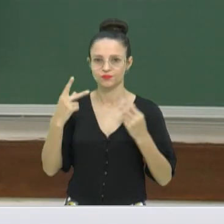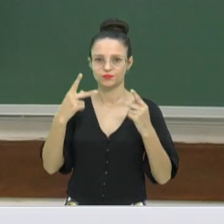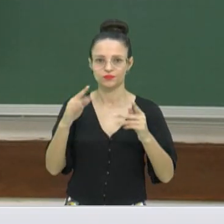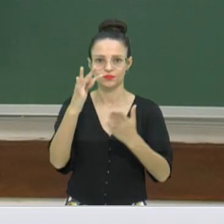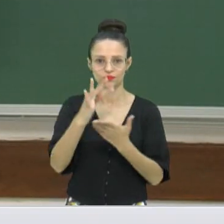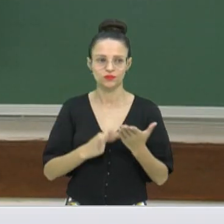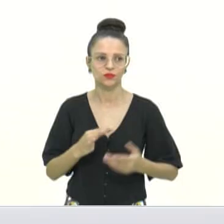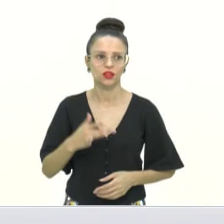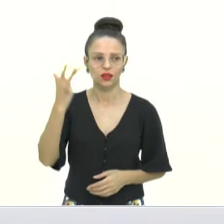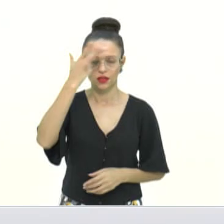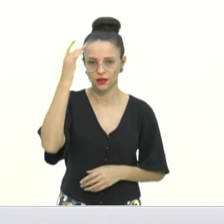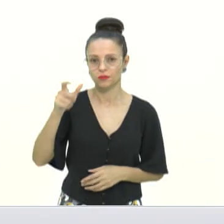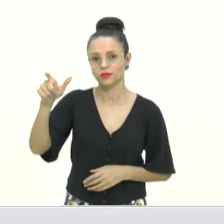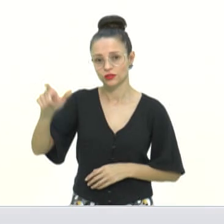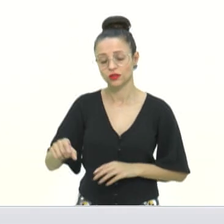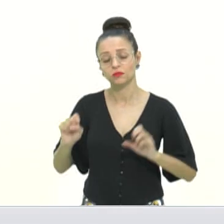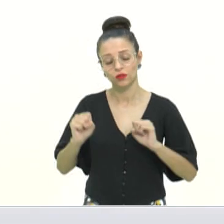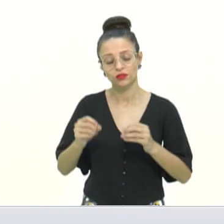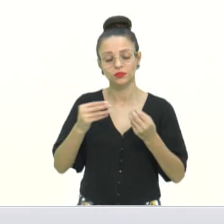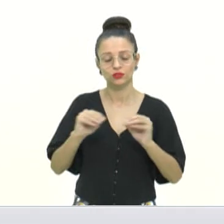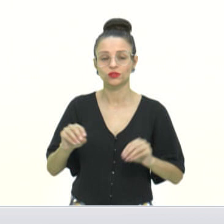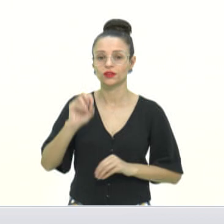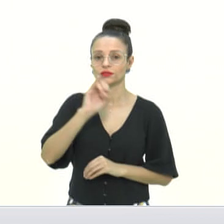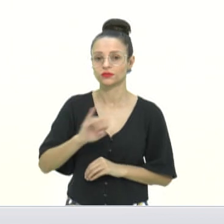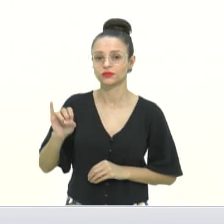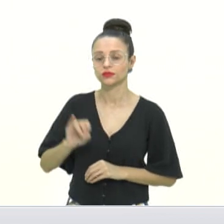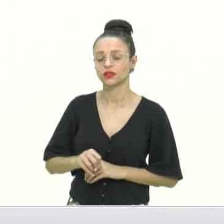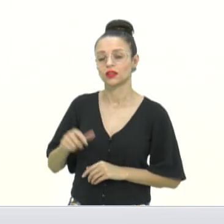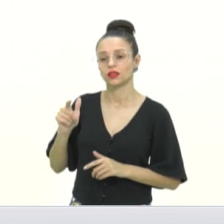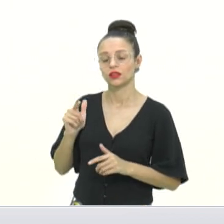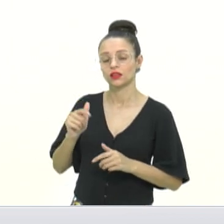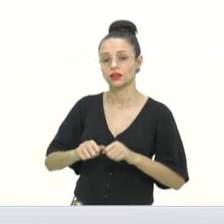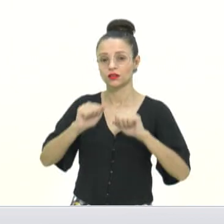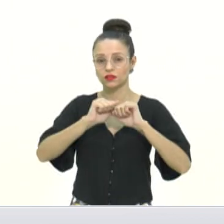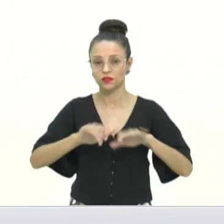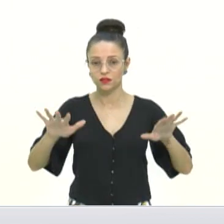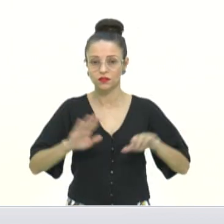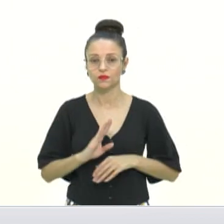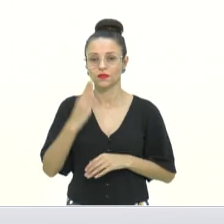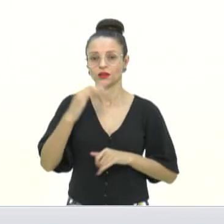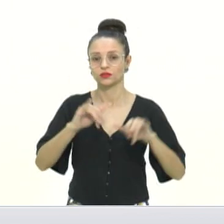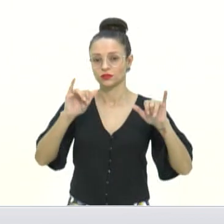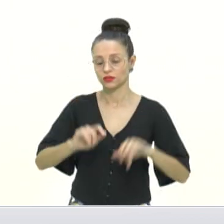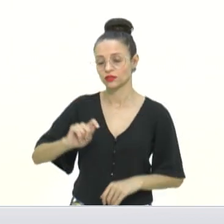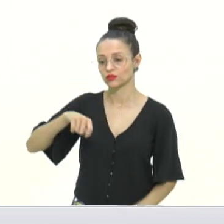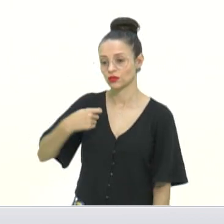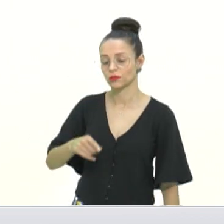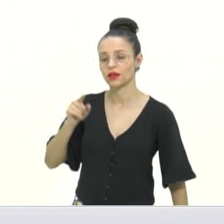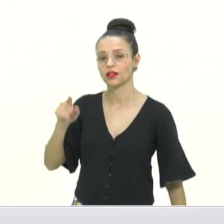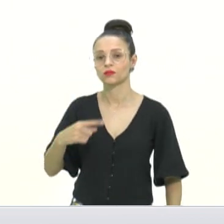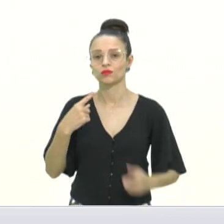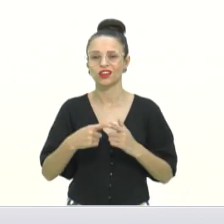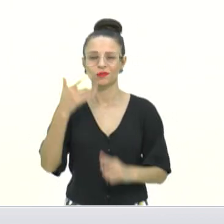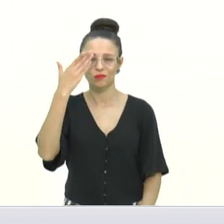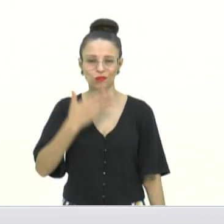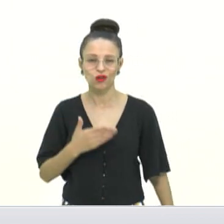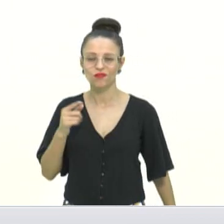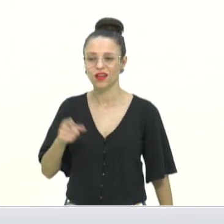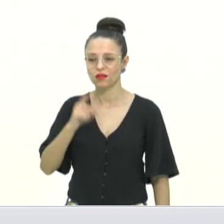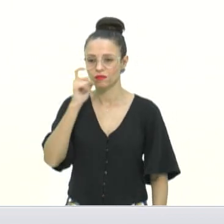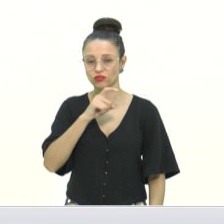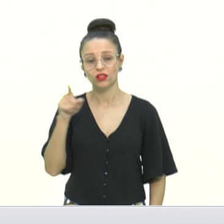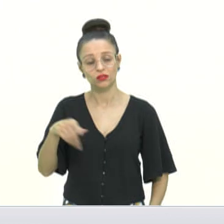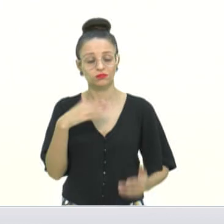texto. Uma pessoa pode ser muito prejudicada se for alvo de fake news, pois até que prove que tudo isso é mentira, pode perder